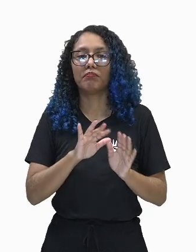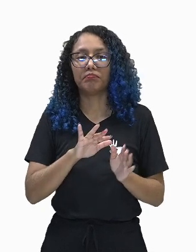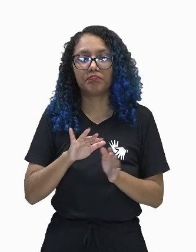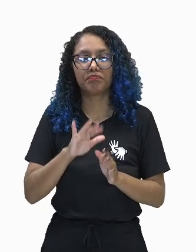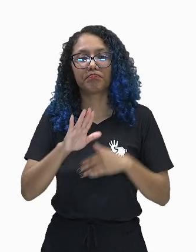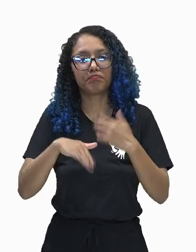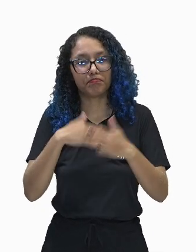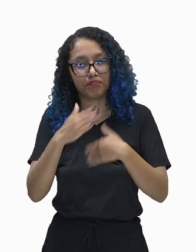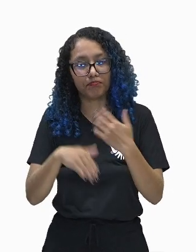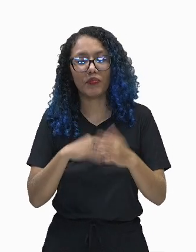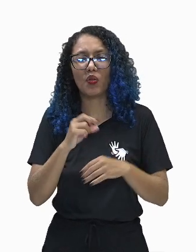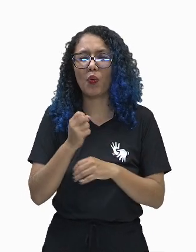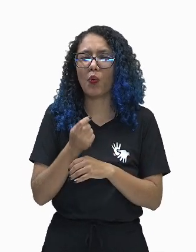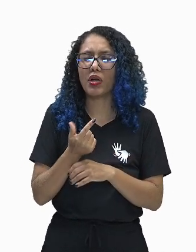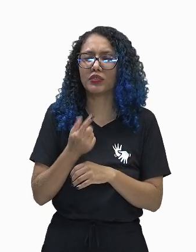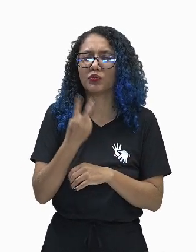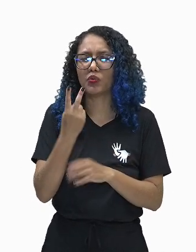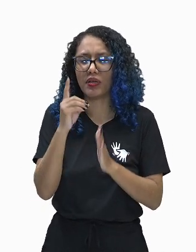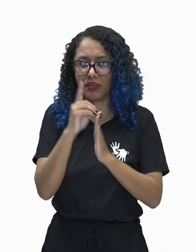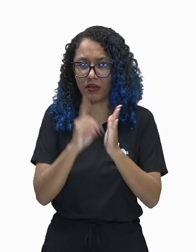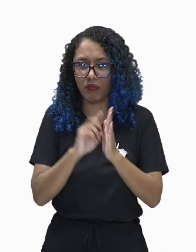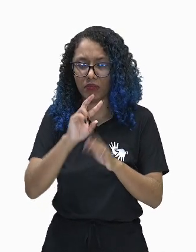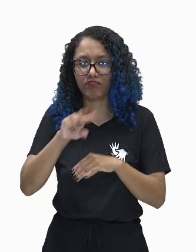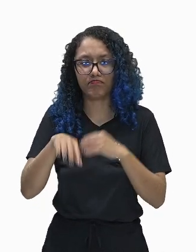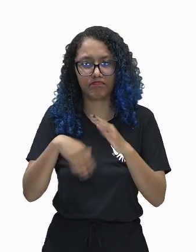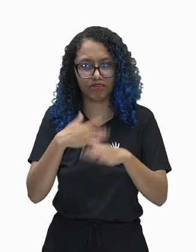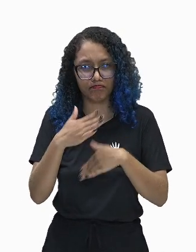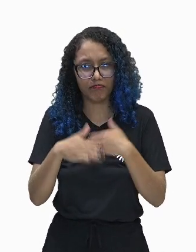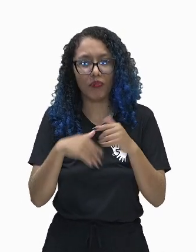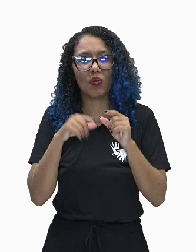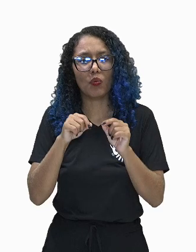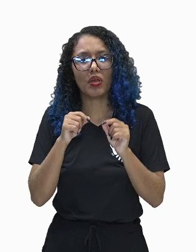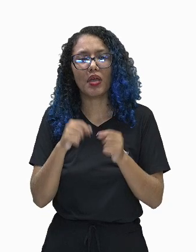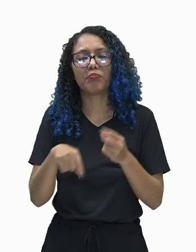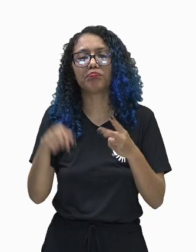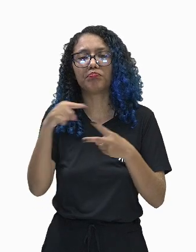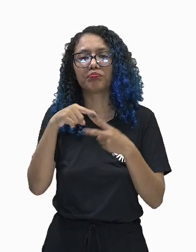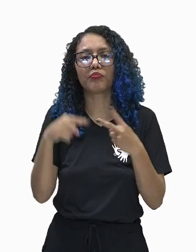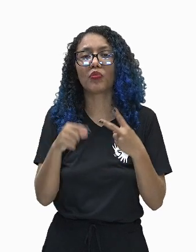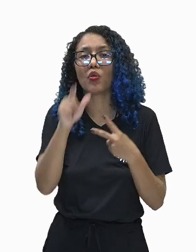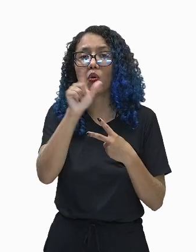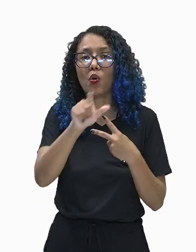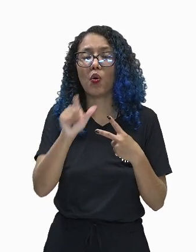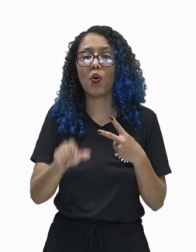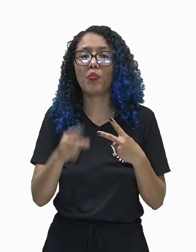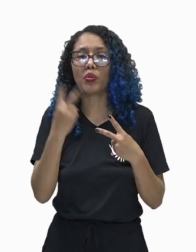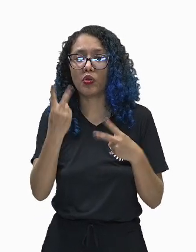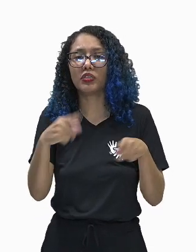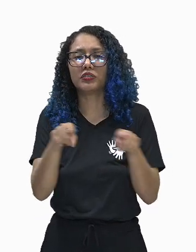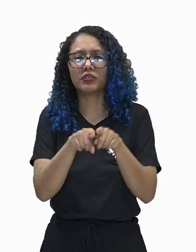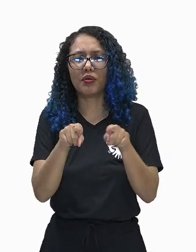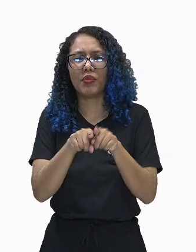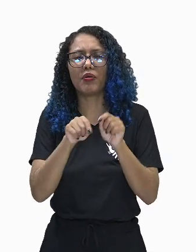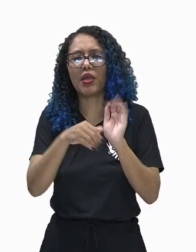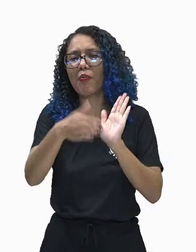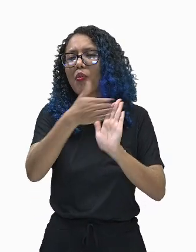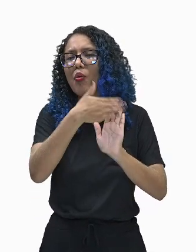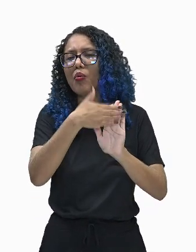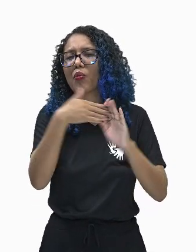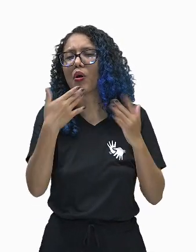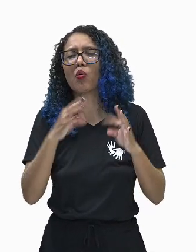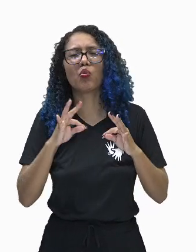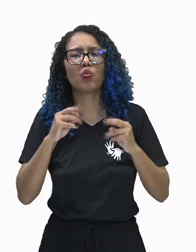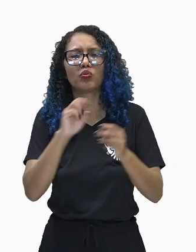Matias e o Theodor, que propuseram que todos os seres vivos eram formados por células. Essa ideia